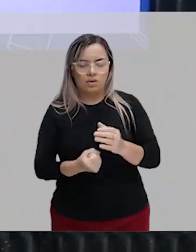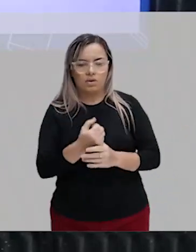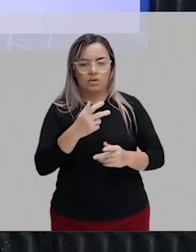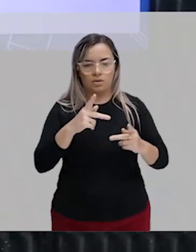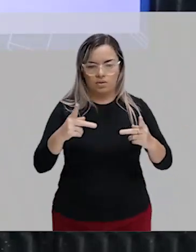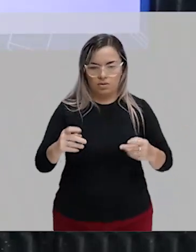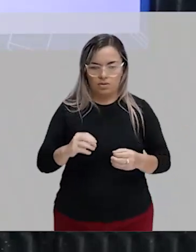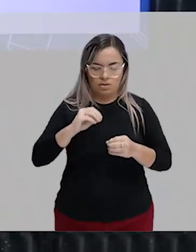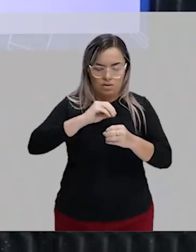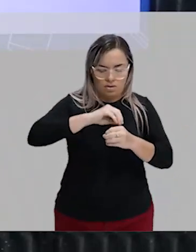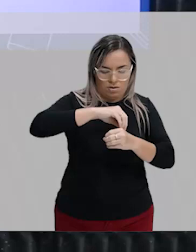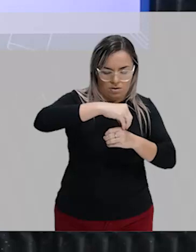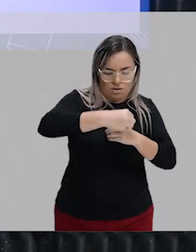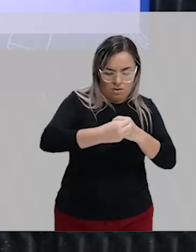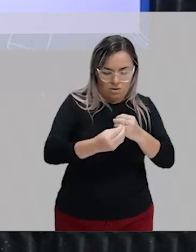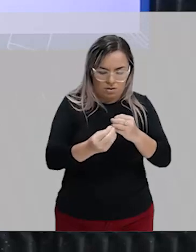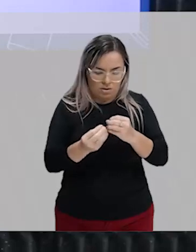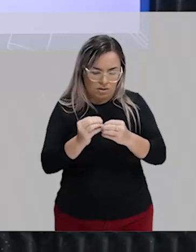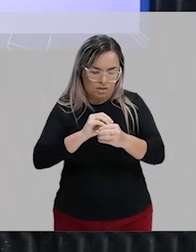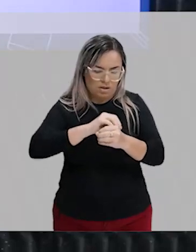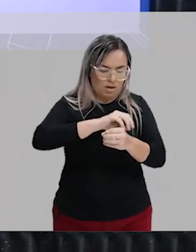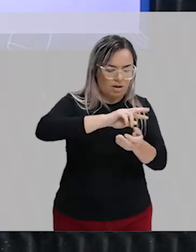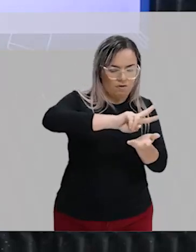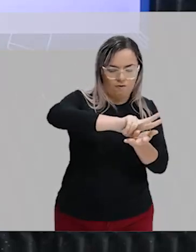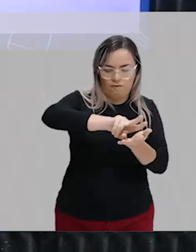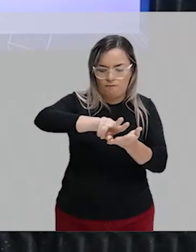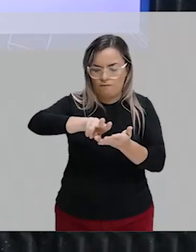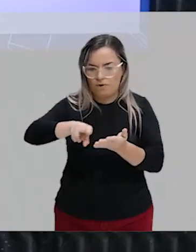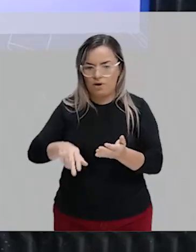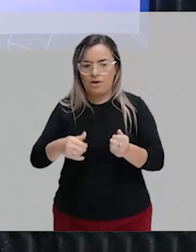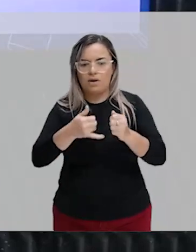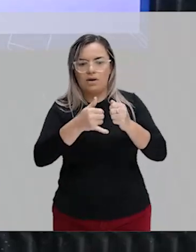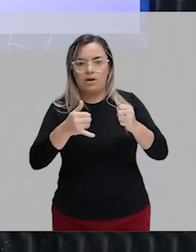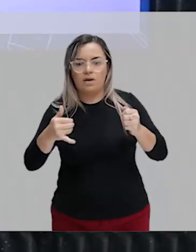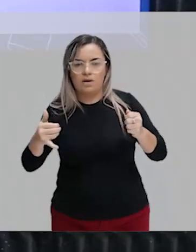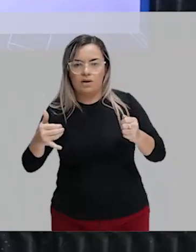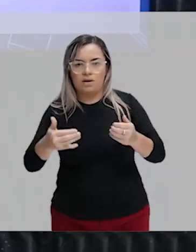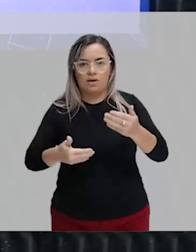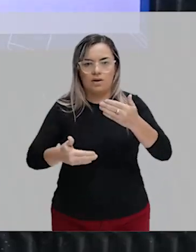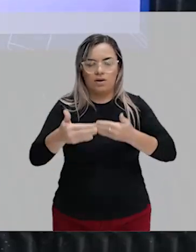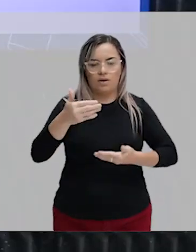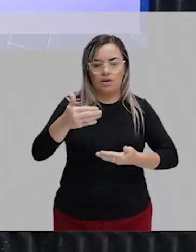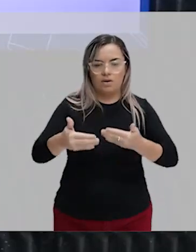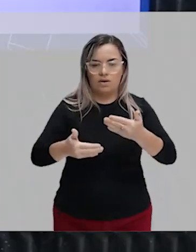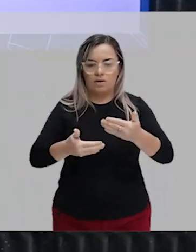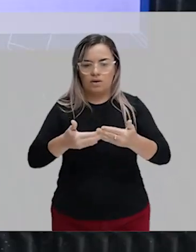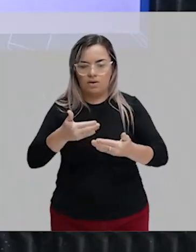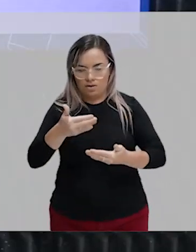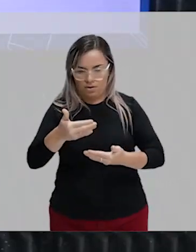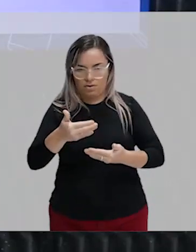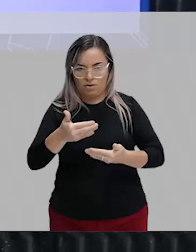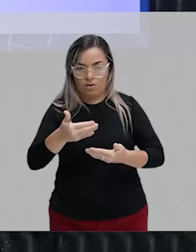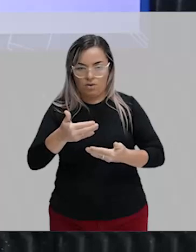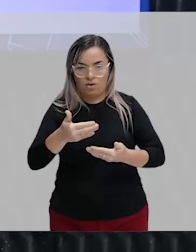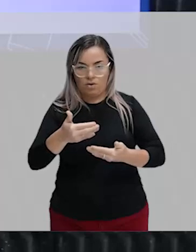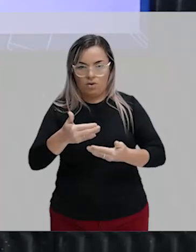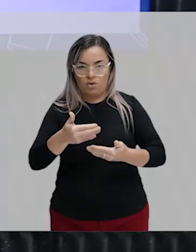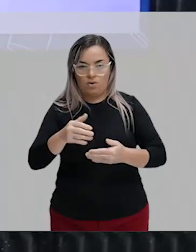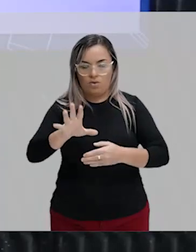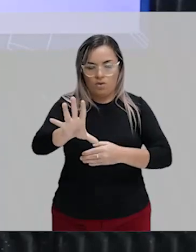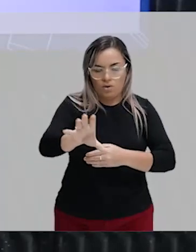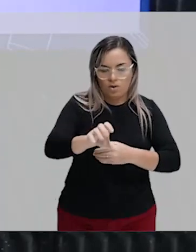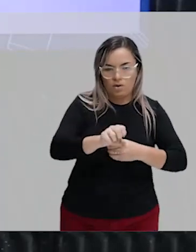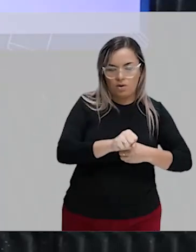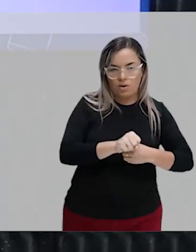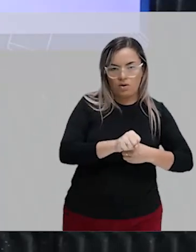contém vários aminoácidos, esses aminoácidos eles interagem entre si por atração e por repulsão.